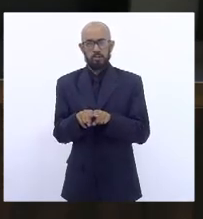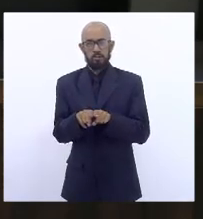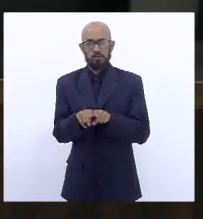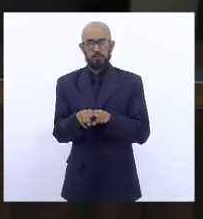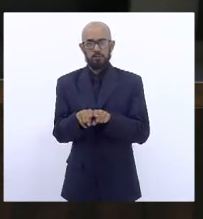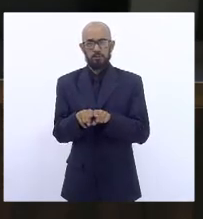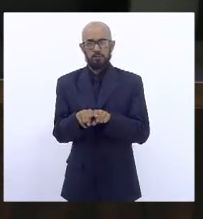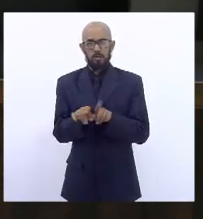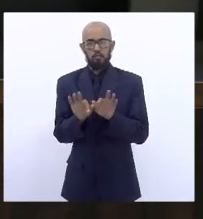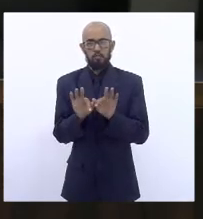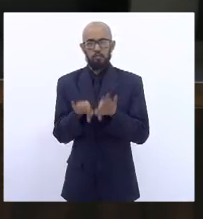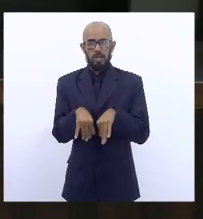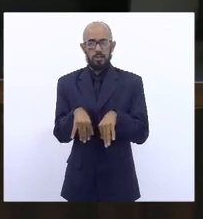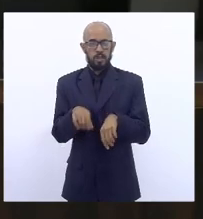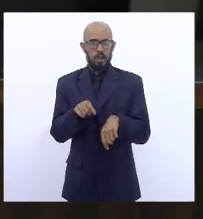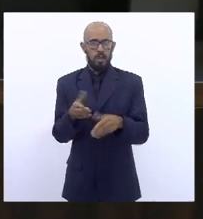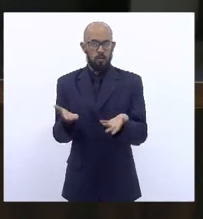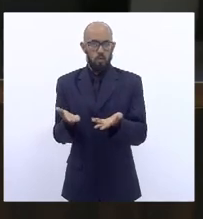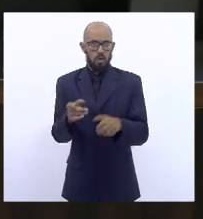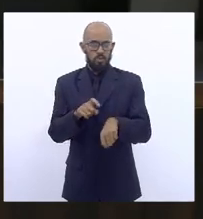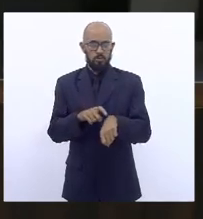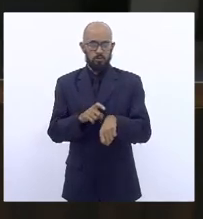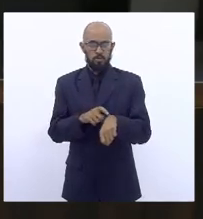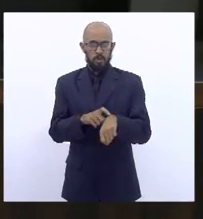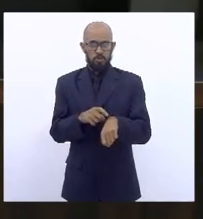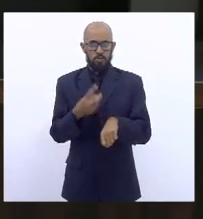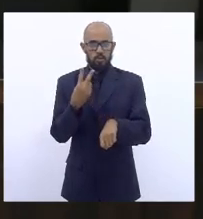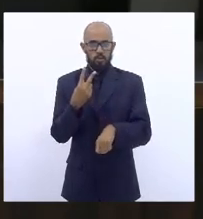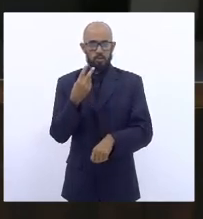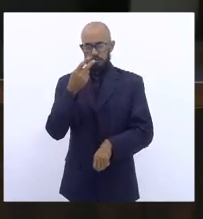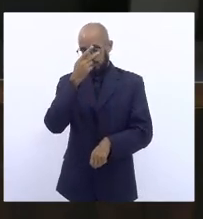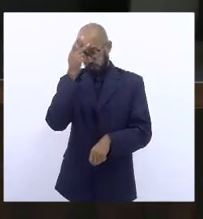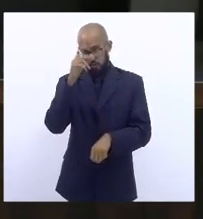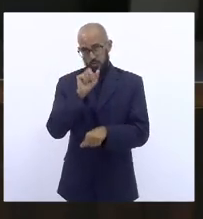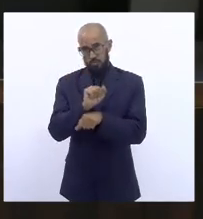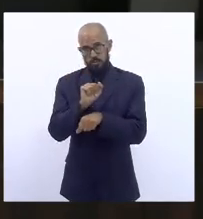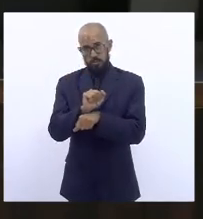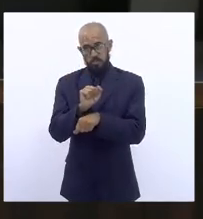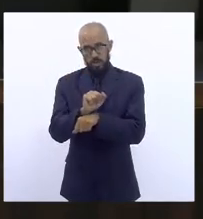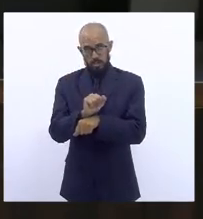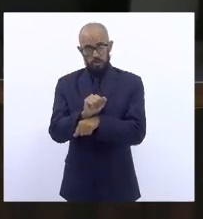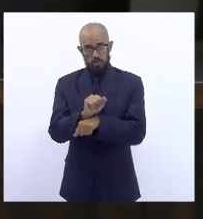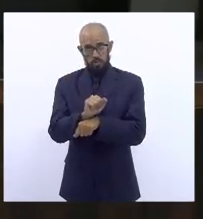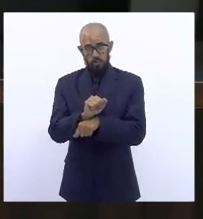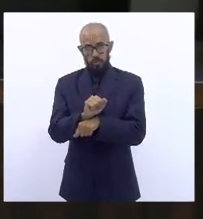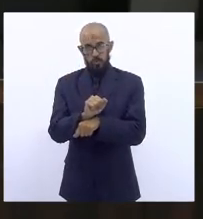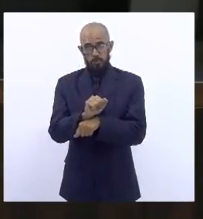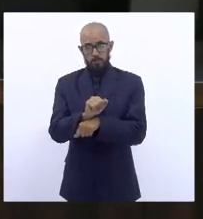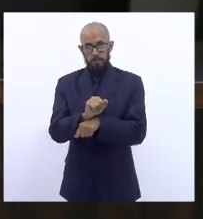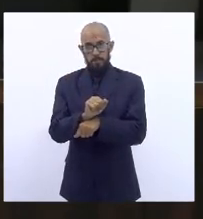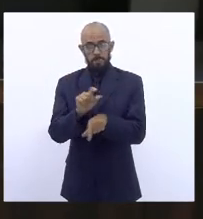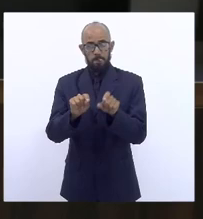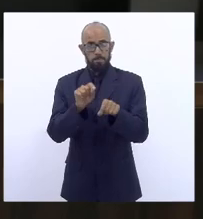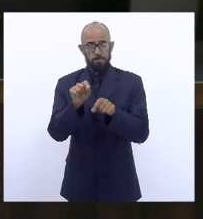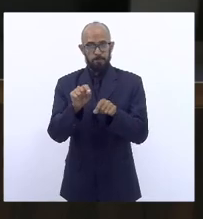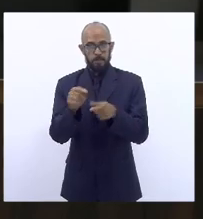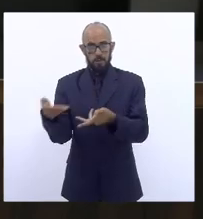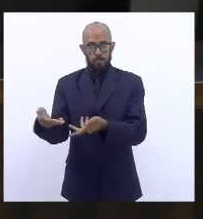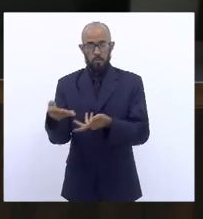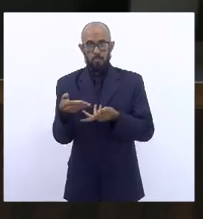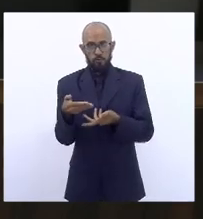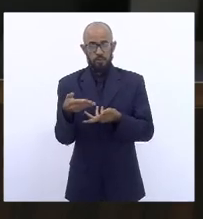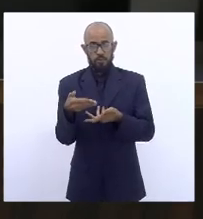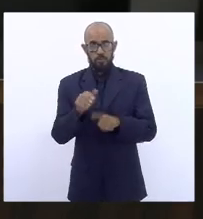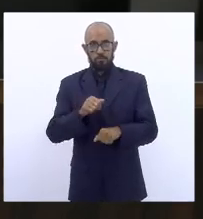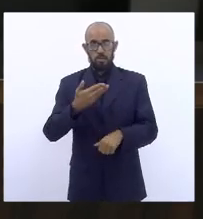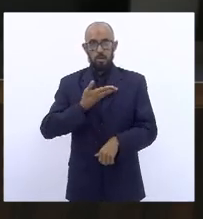concluir momentaneamente, tem duas presenças que ainda estamos aguardando, mas concluir momentaneamente a composição desta mesa, convidando